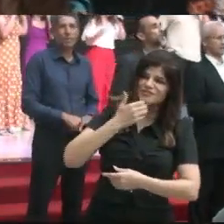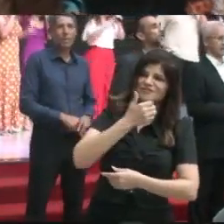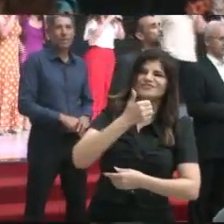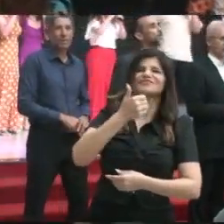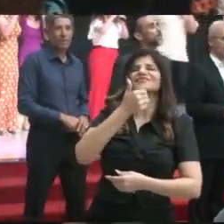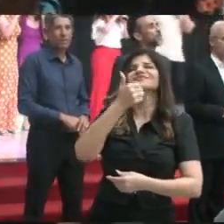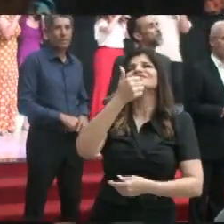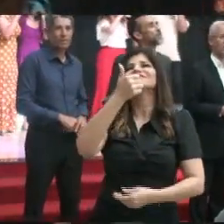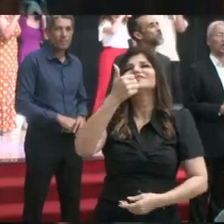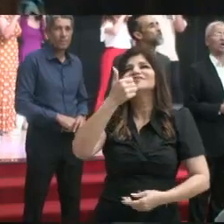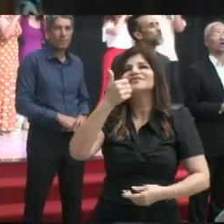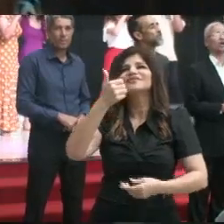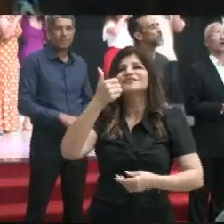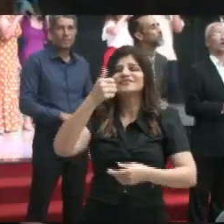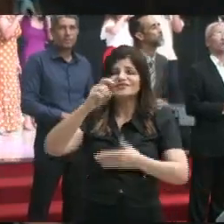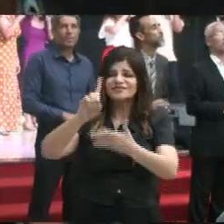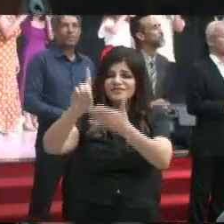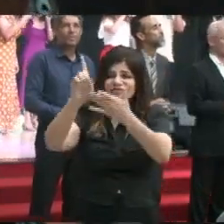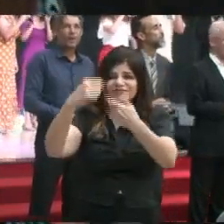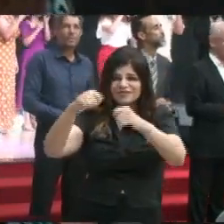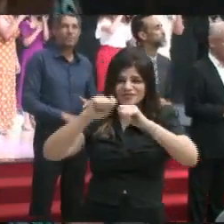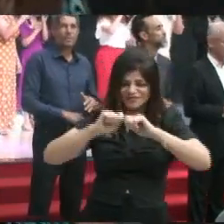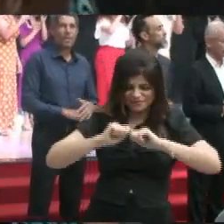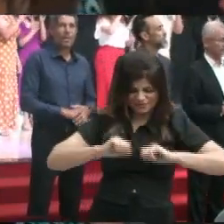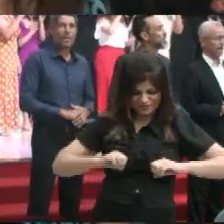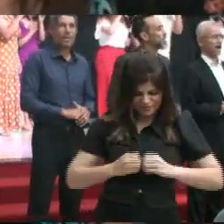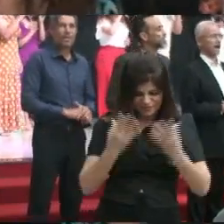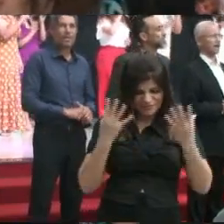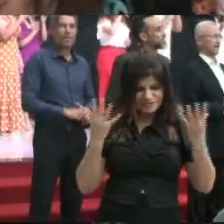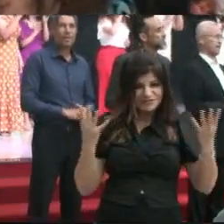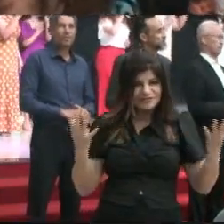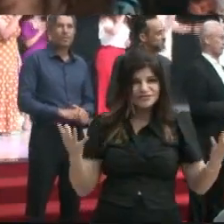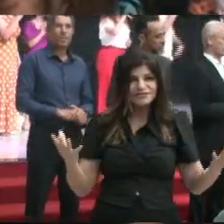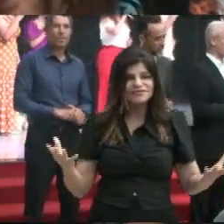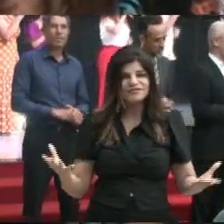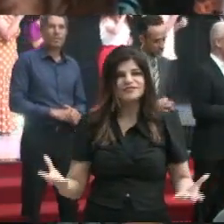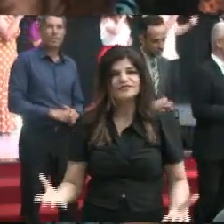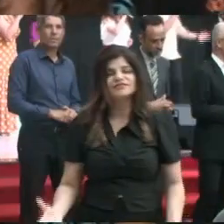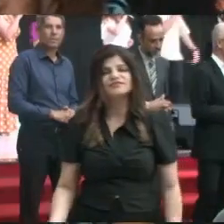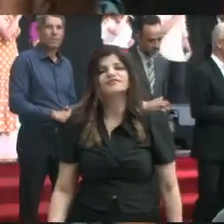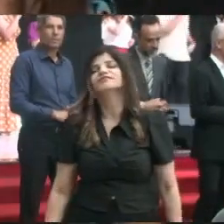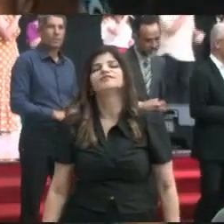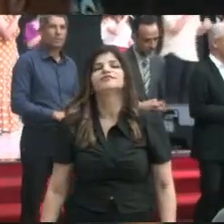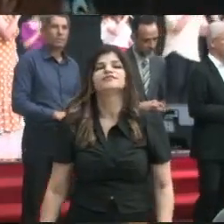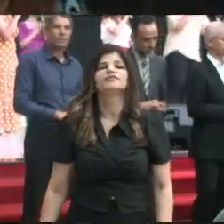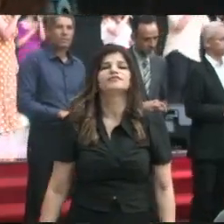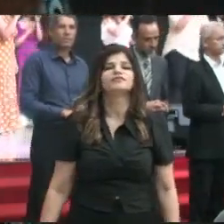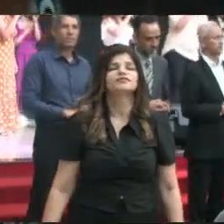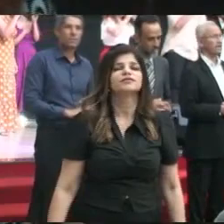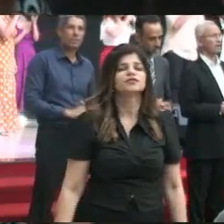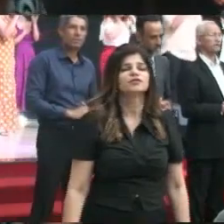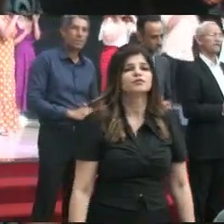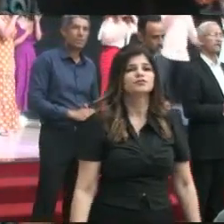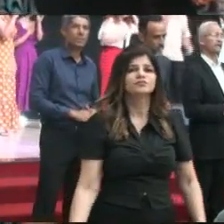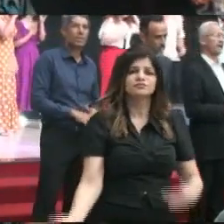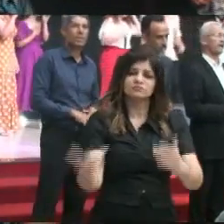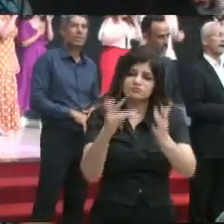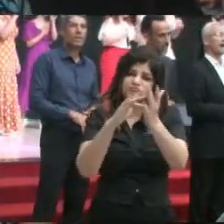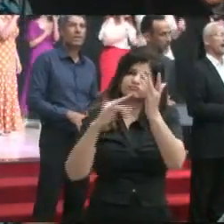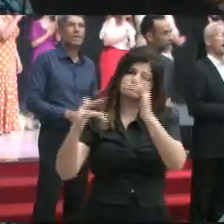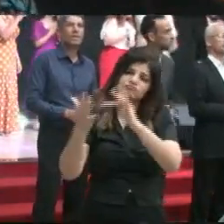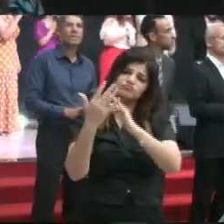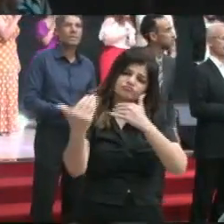bem maior. Faz um milagre em mim. Entra na